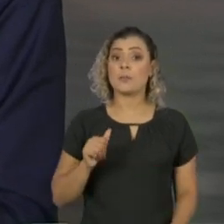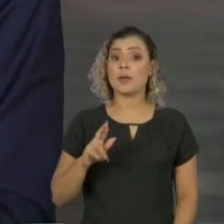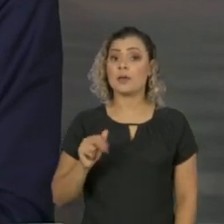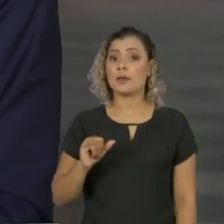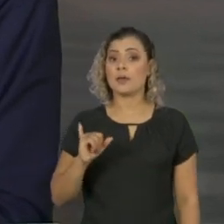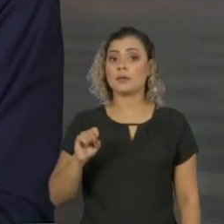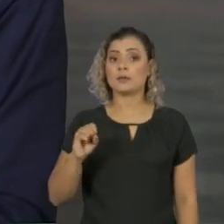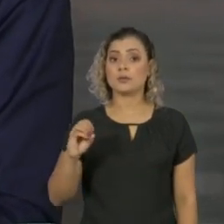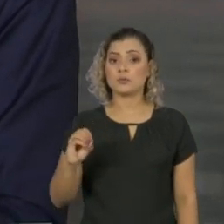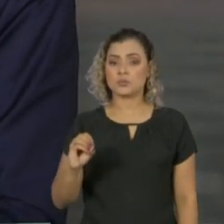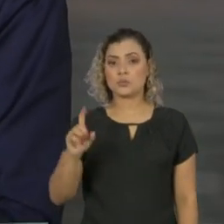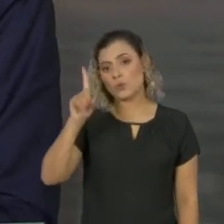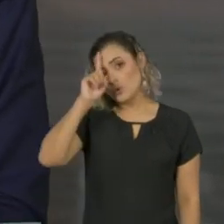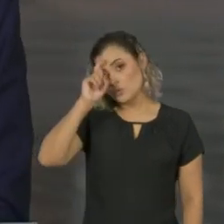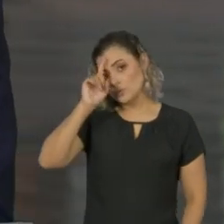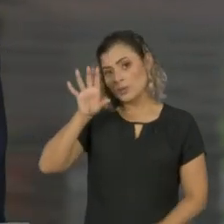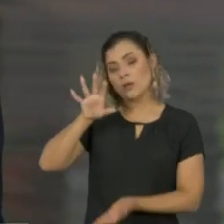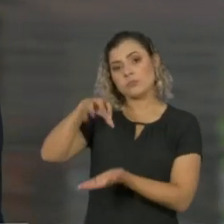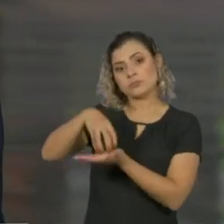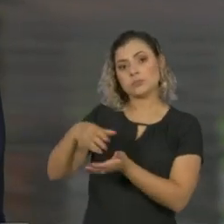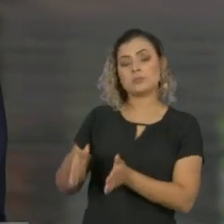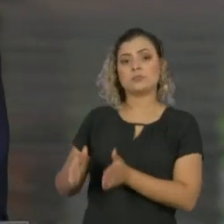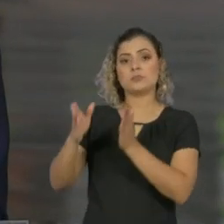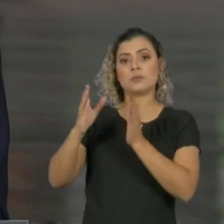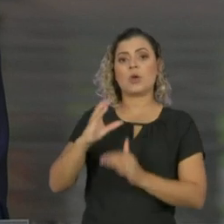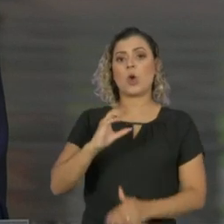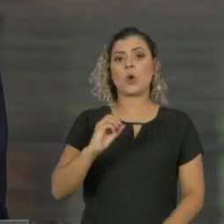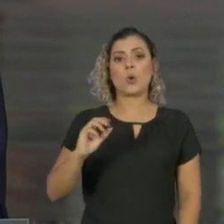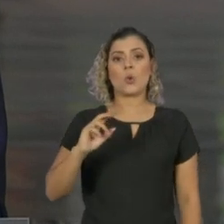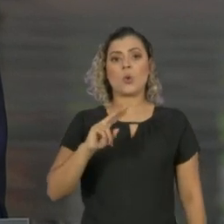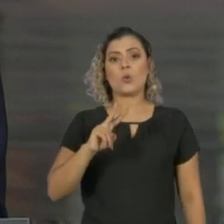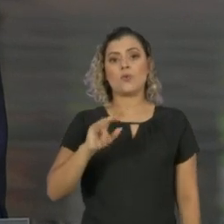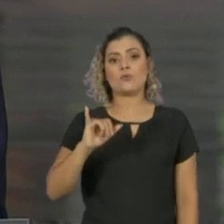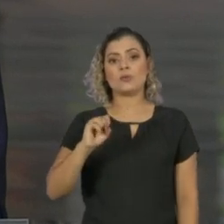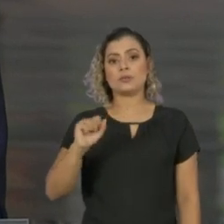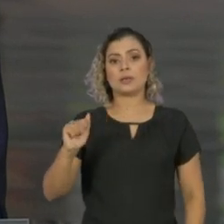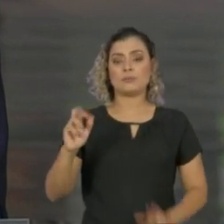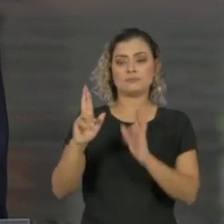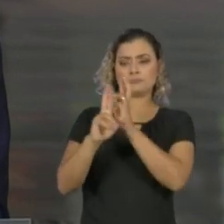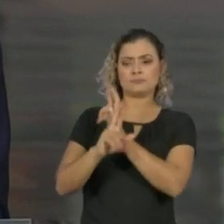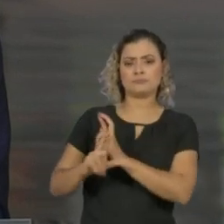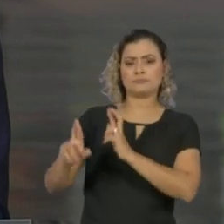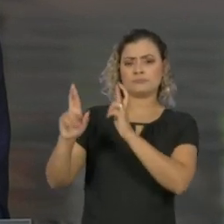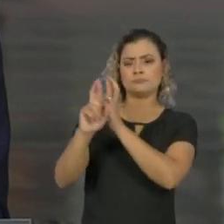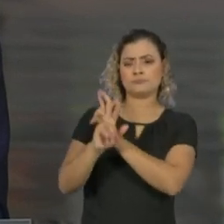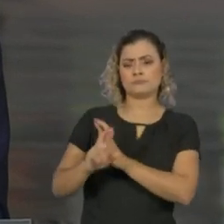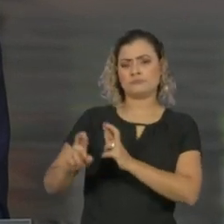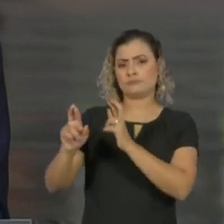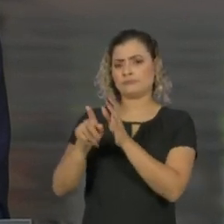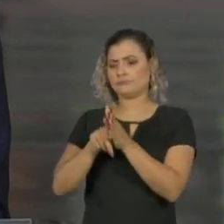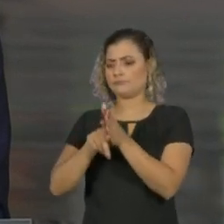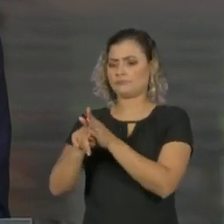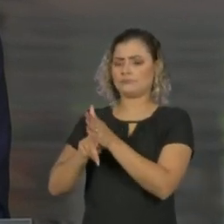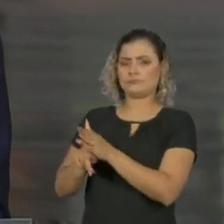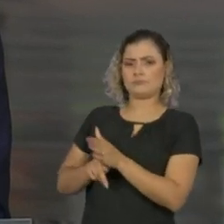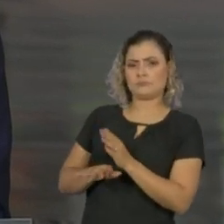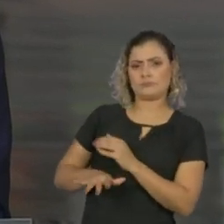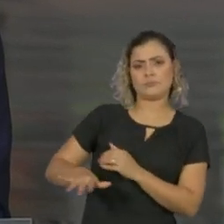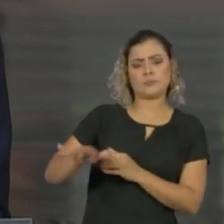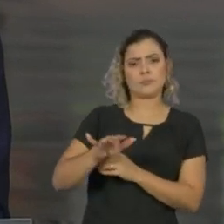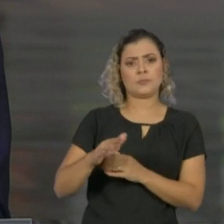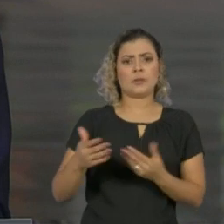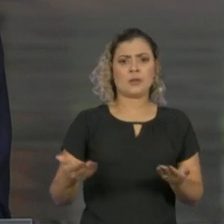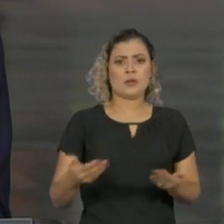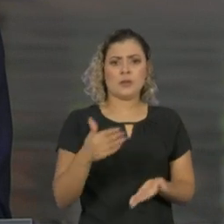Santa Maggiore é alvo de uma auditoria da Covisa hoje e de fiscalização das vigilâncias municipal e estadual. O